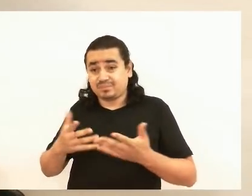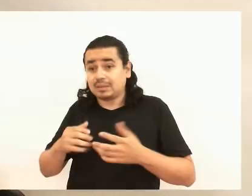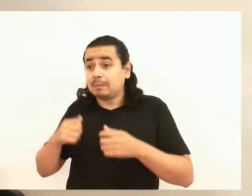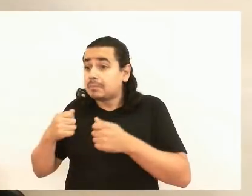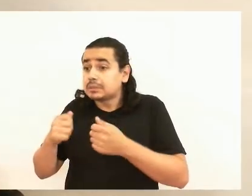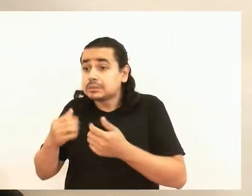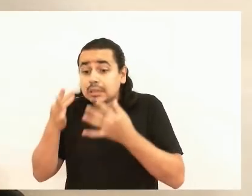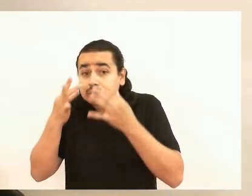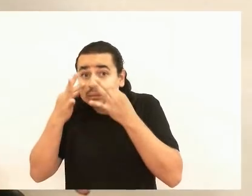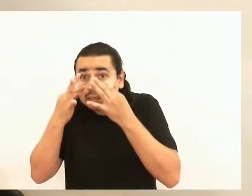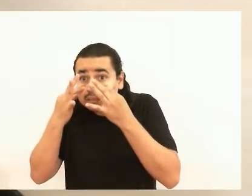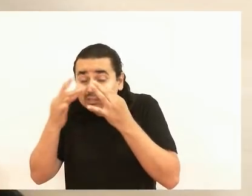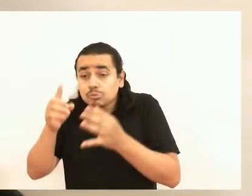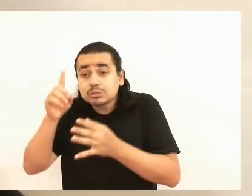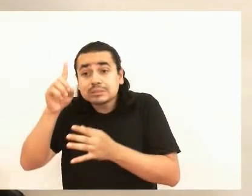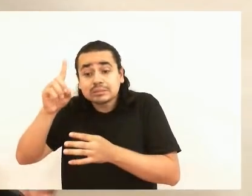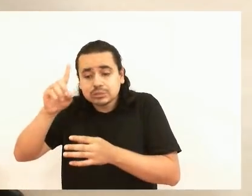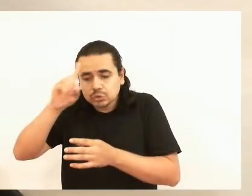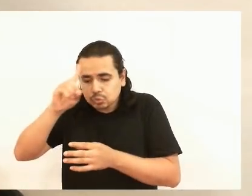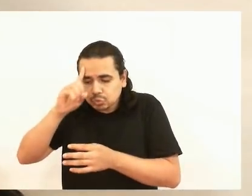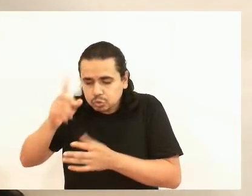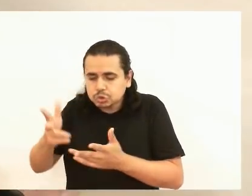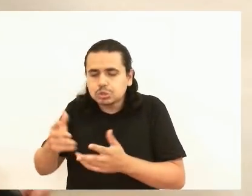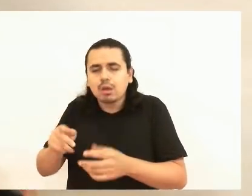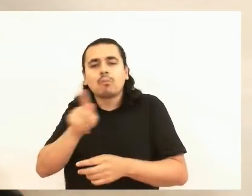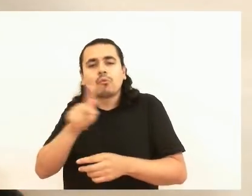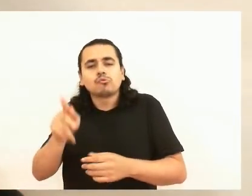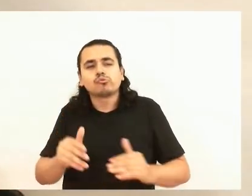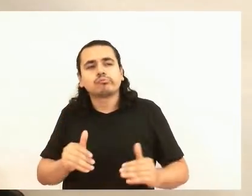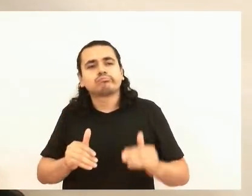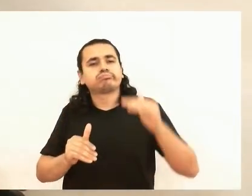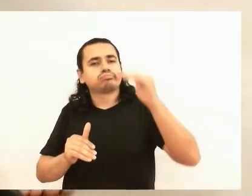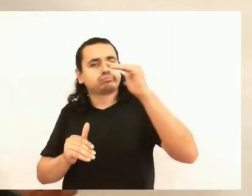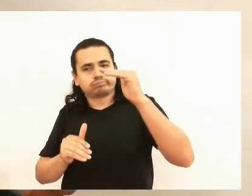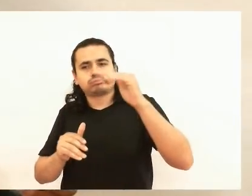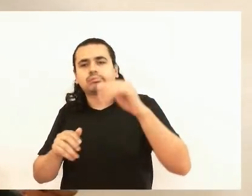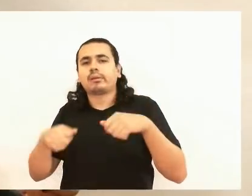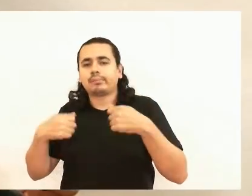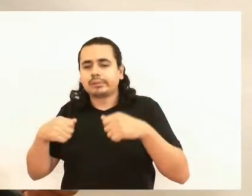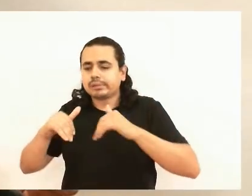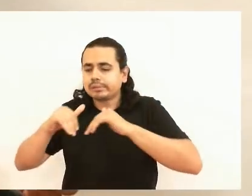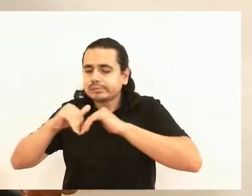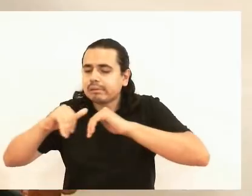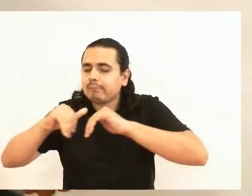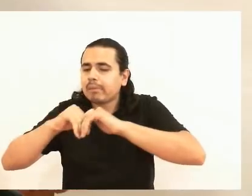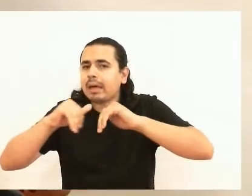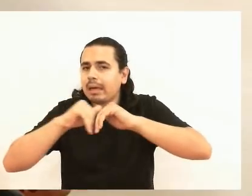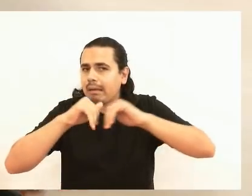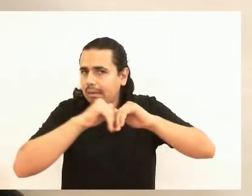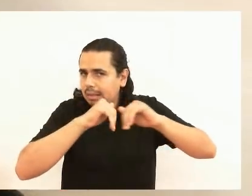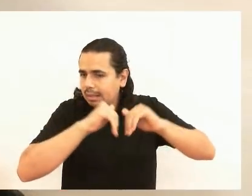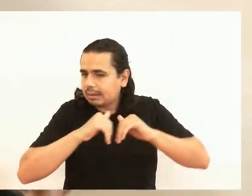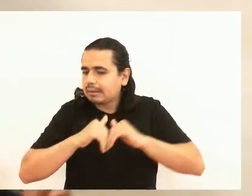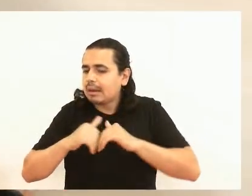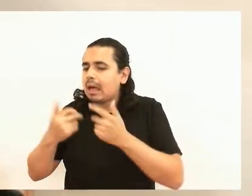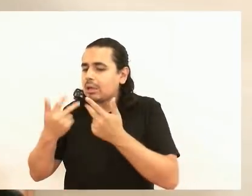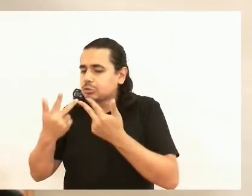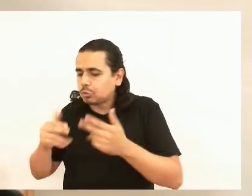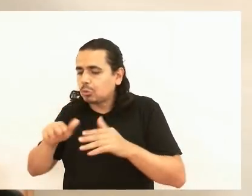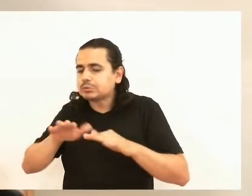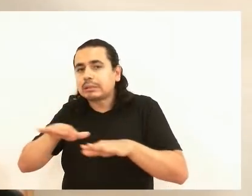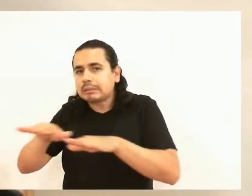você tem que ter o tempo inteiro com produto com o professor tratar nessa atenção às nossas